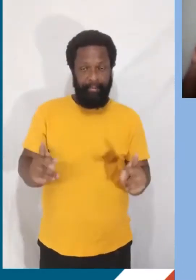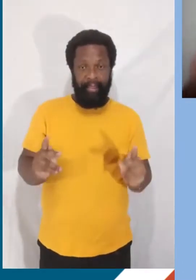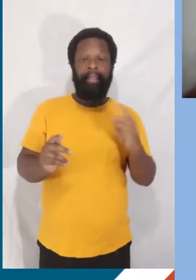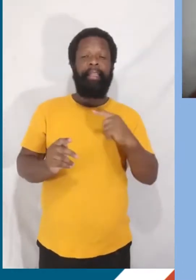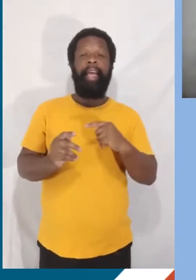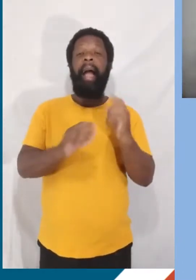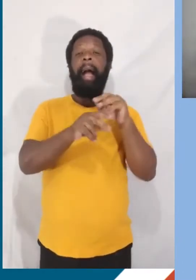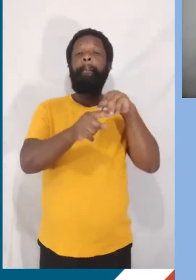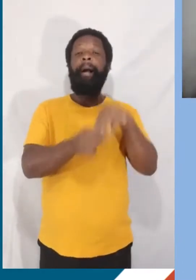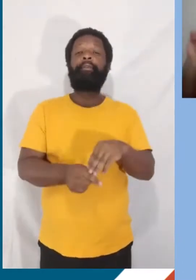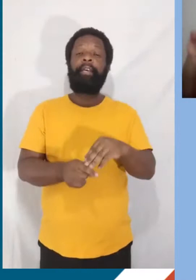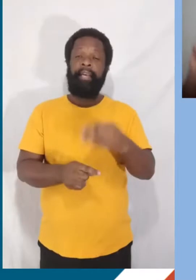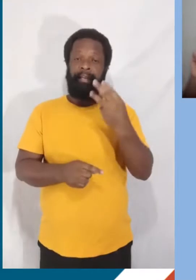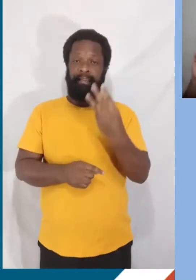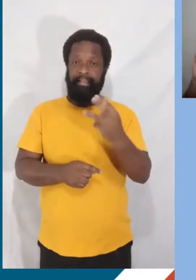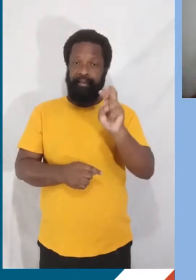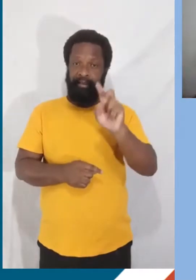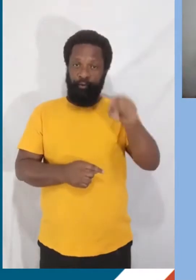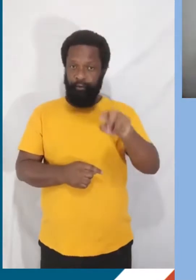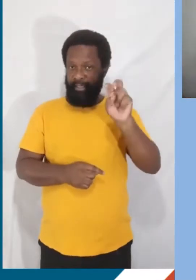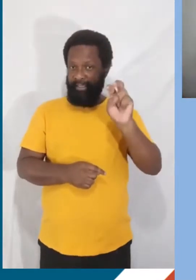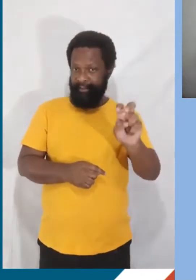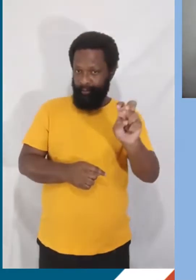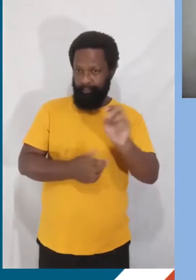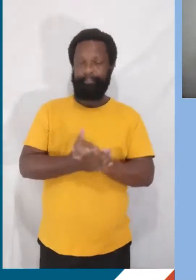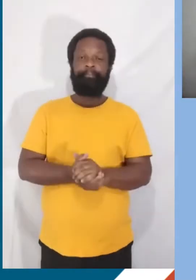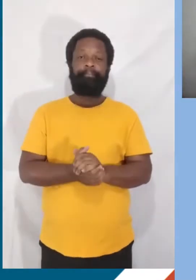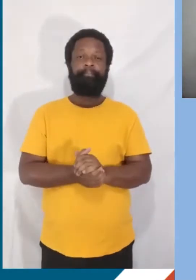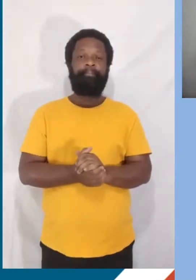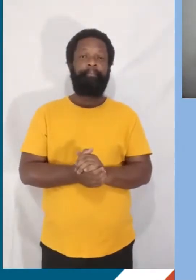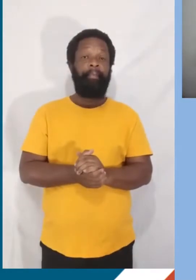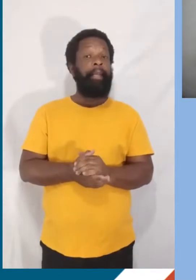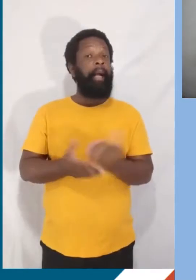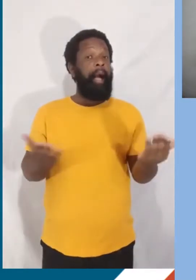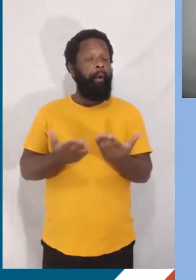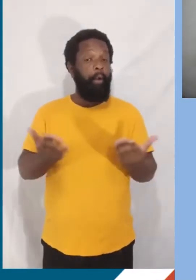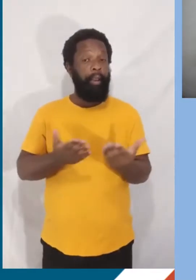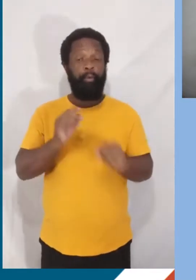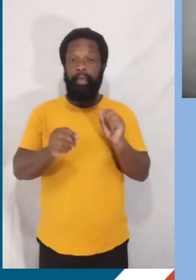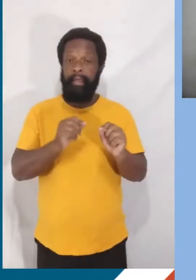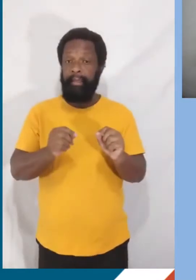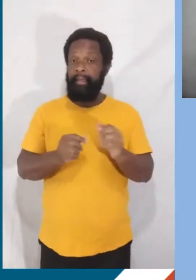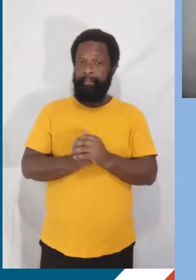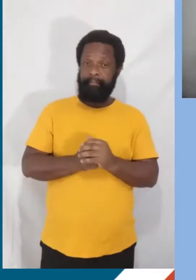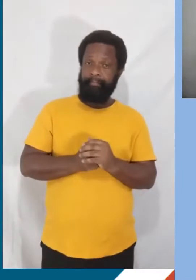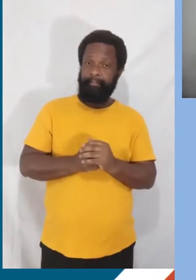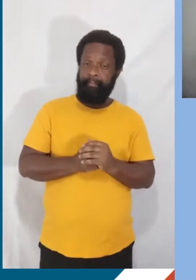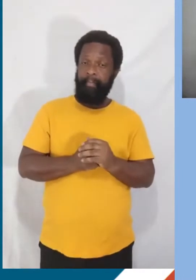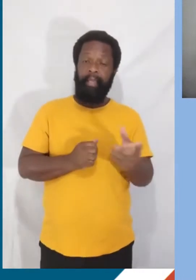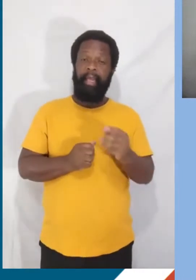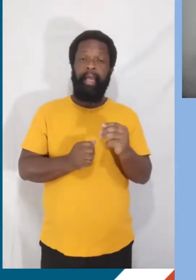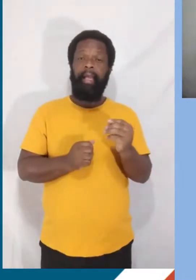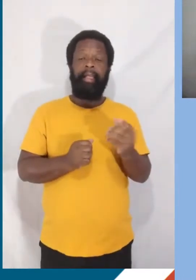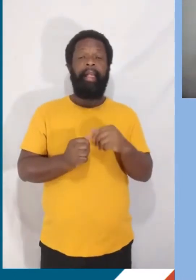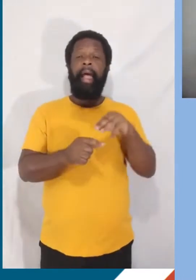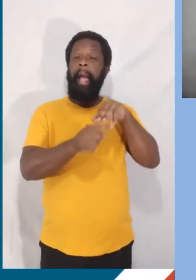na tabela tem massa no final lá 35,5, por causa dessa média que foi feita. Tá? A respeito